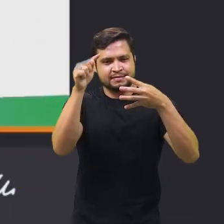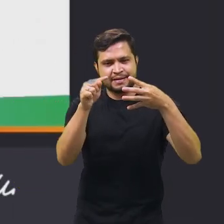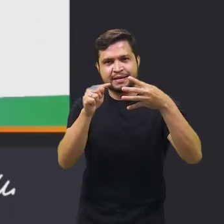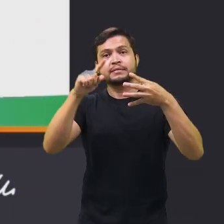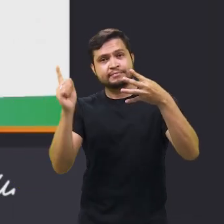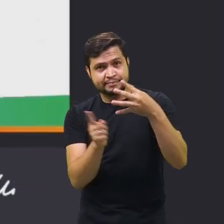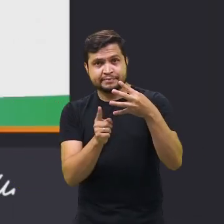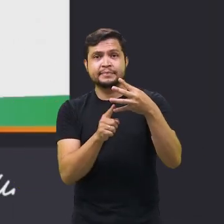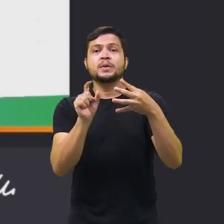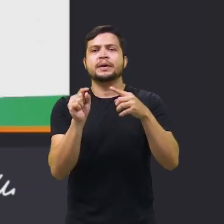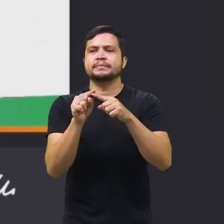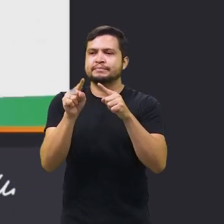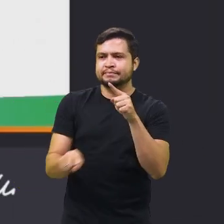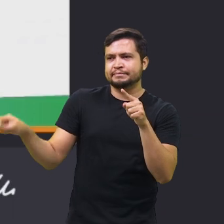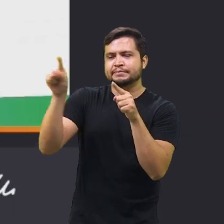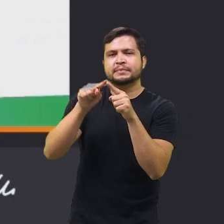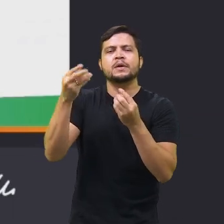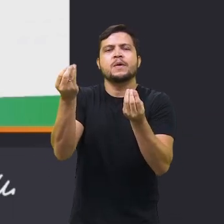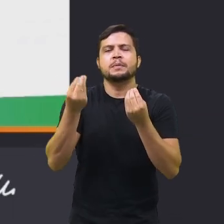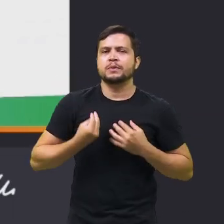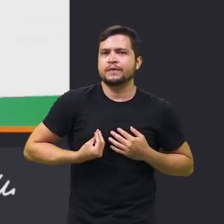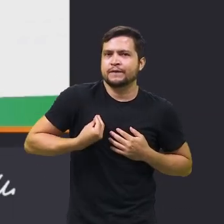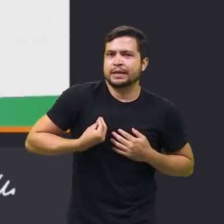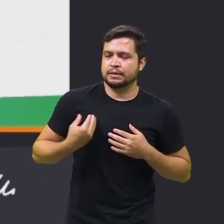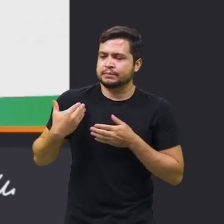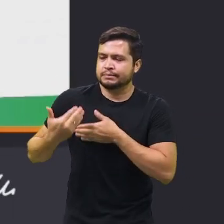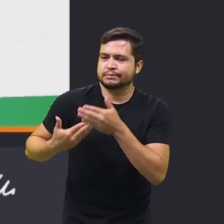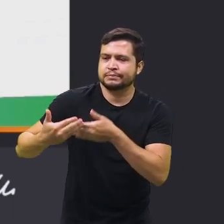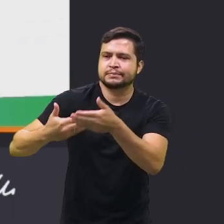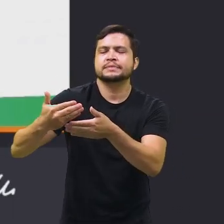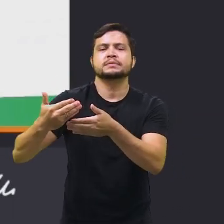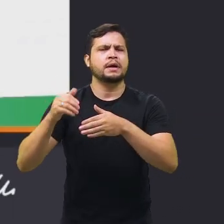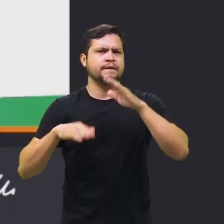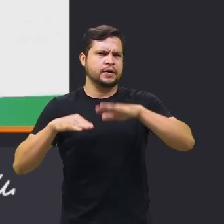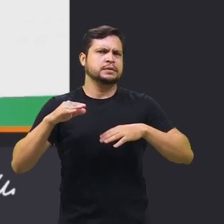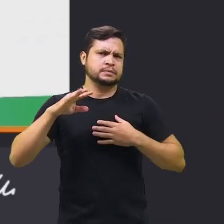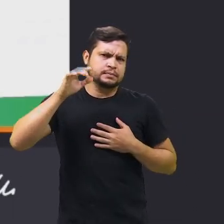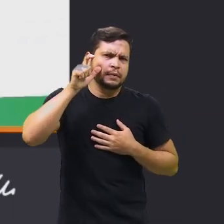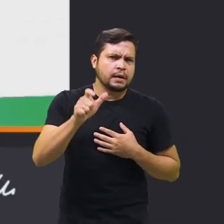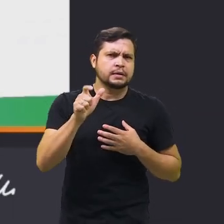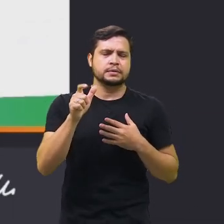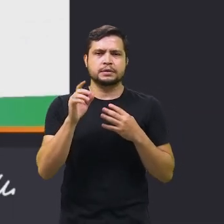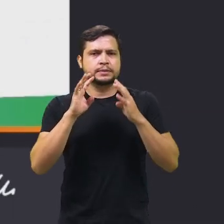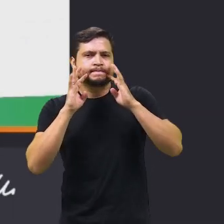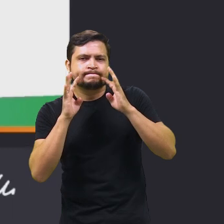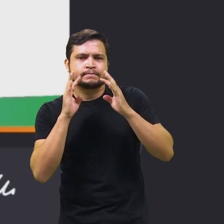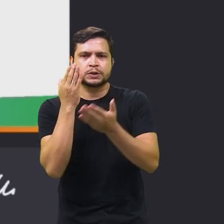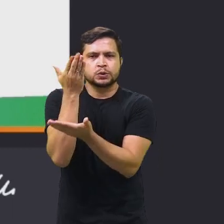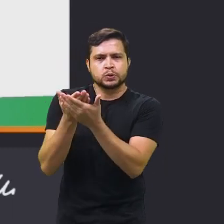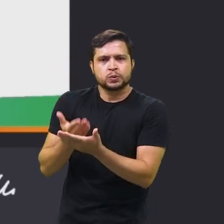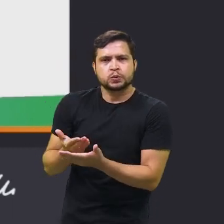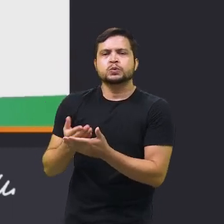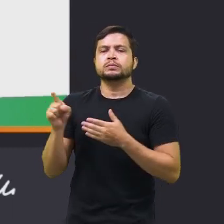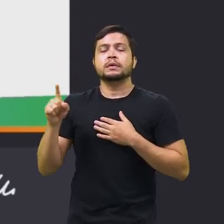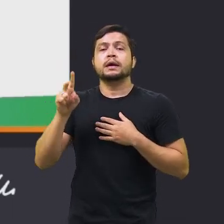desde o início, um resuminho aí do processo reprodutivo, né? Porque ele às vezes é muito interessante no nosso estudo